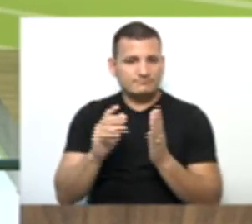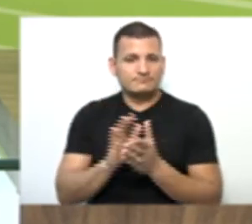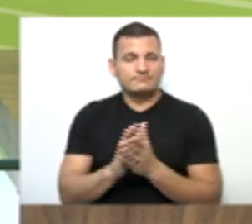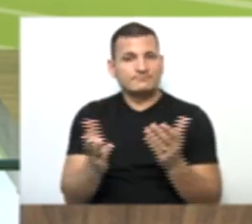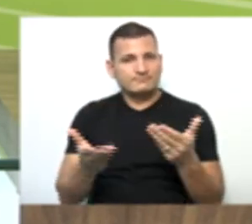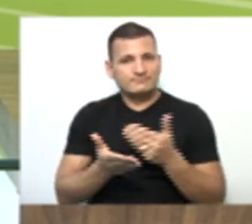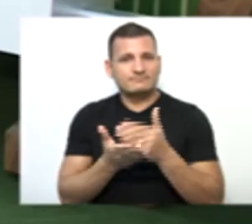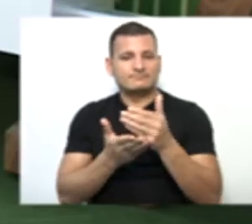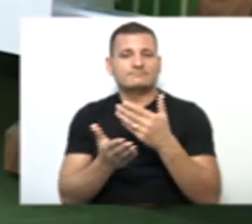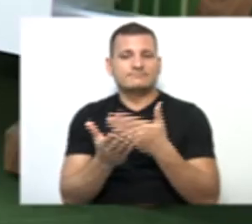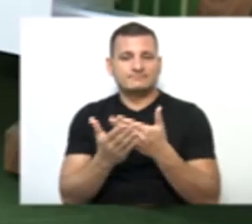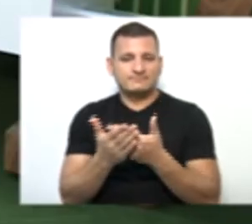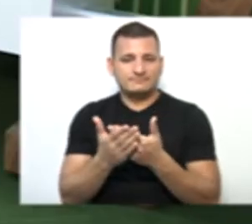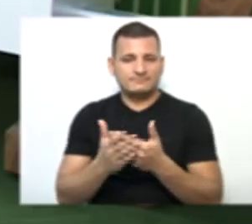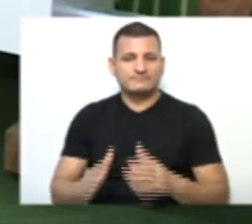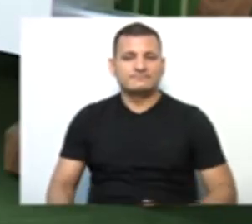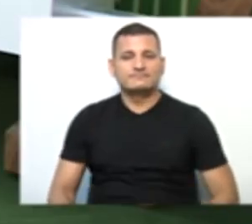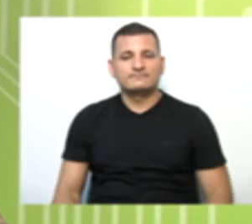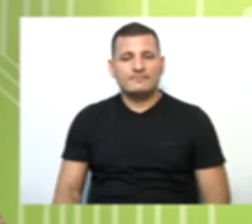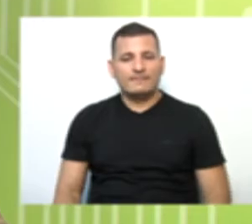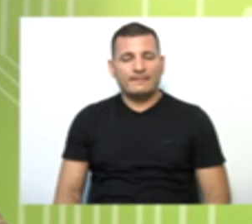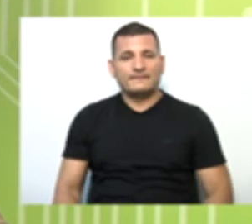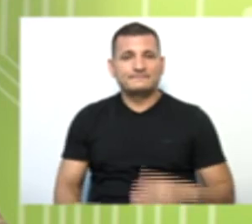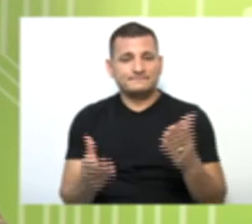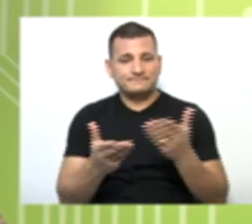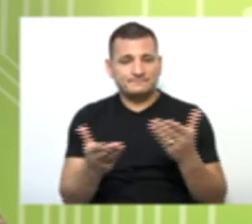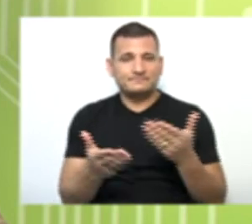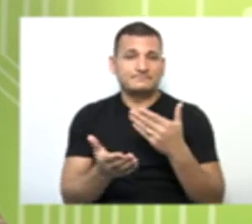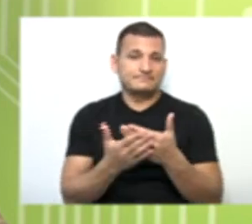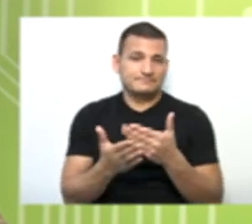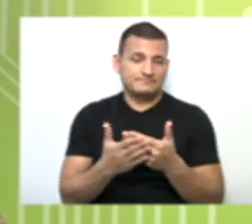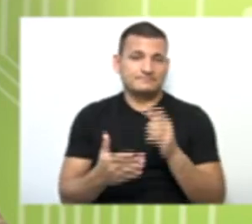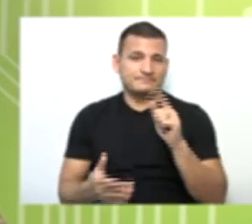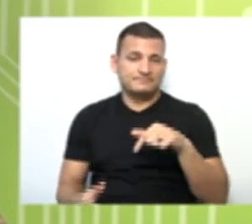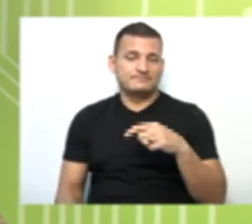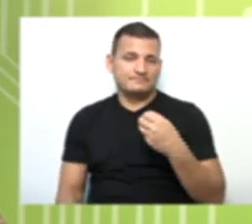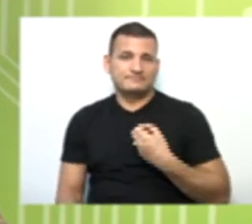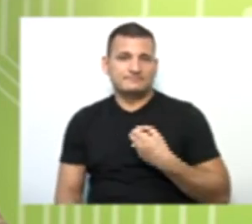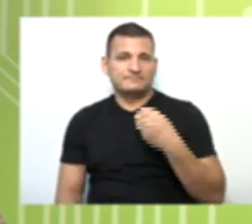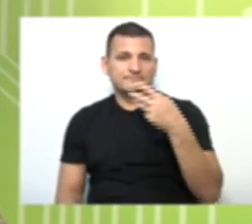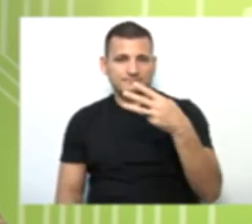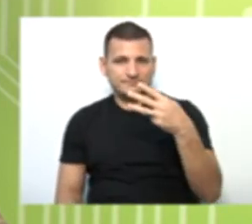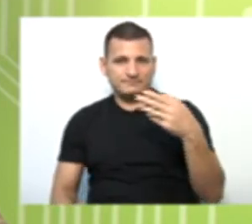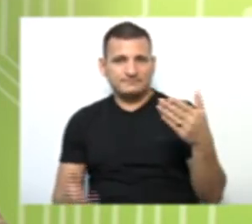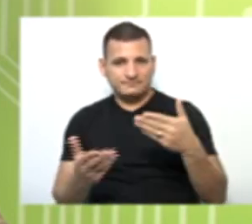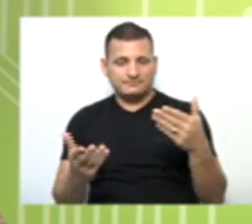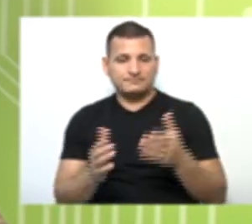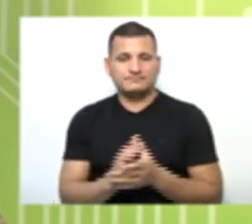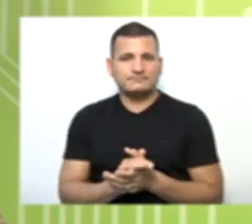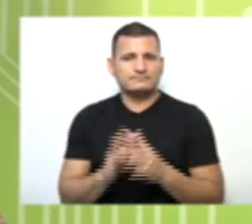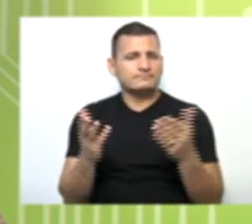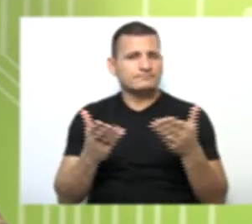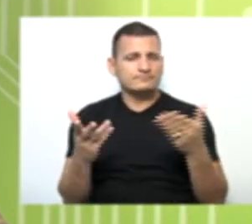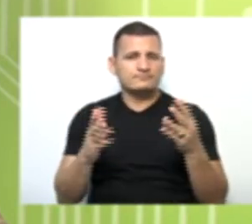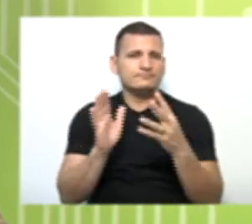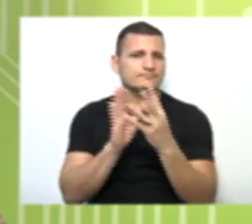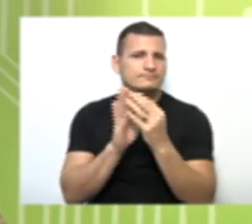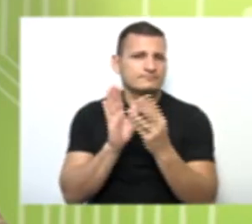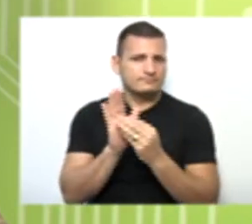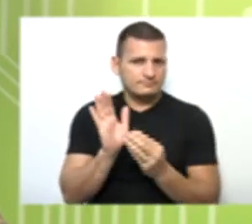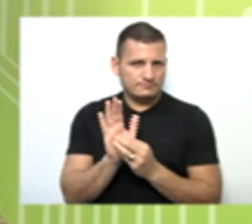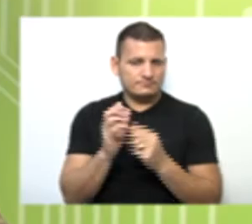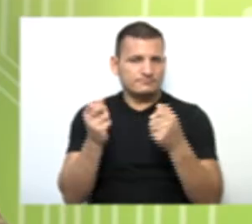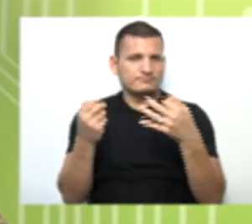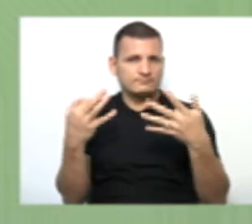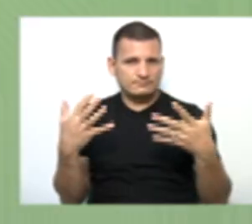iniciar a nossa aula. Isso, vamos iniciar a nossa aula de hoje, a teleaula 03. Então, os conteúdos que serão trabalhados na aula de